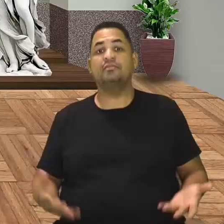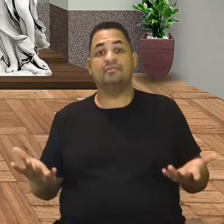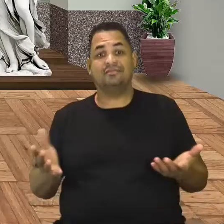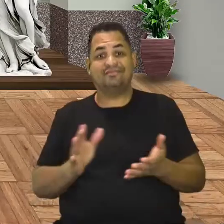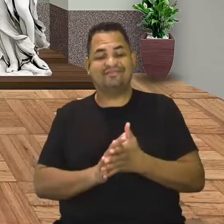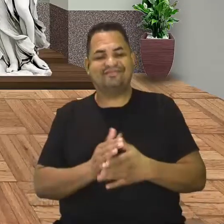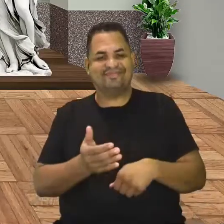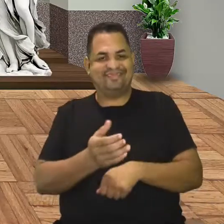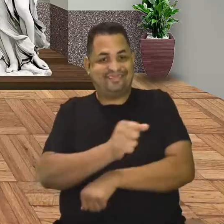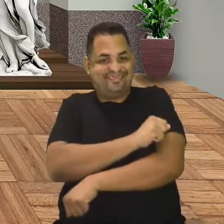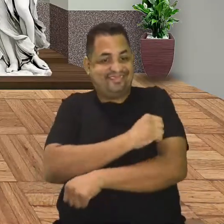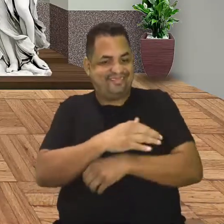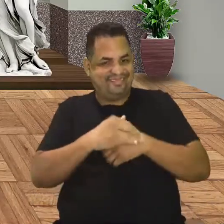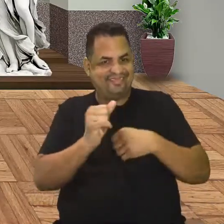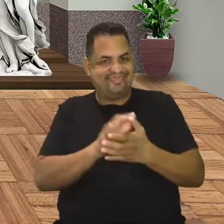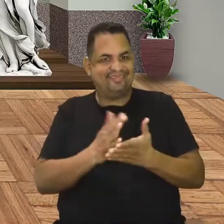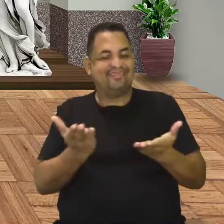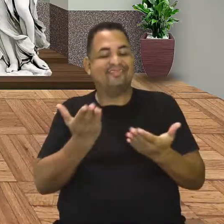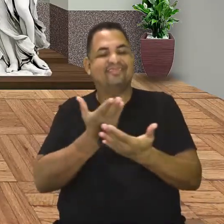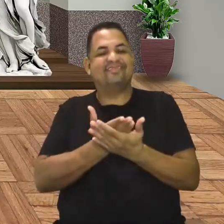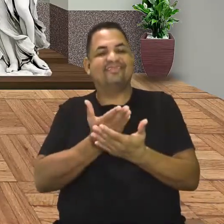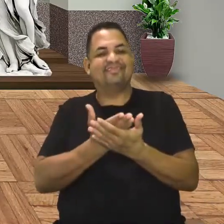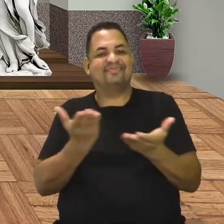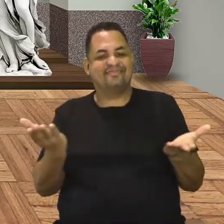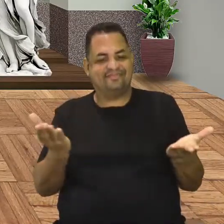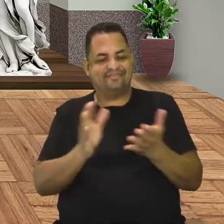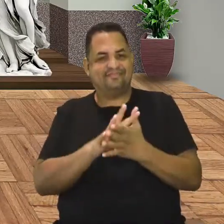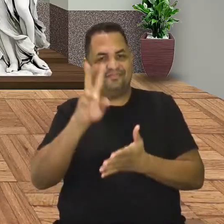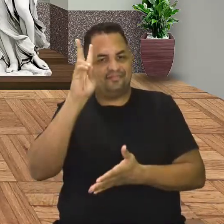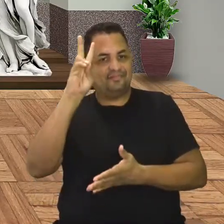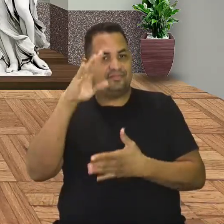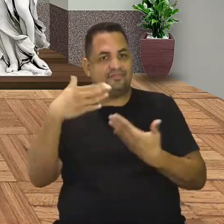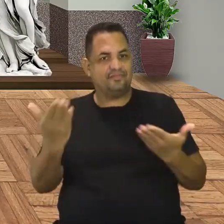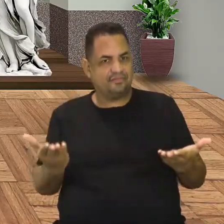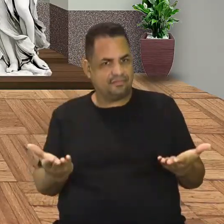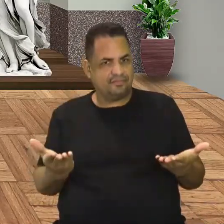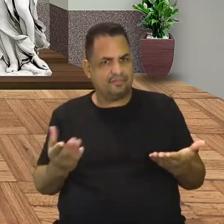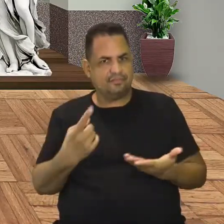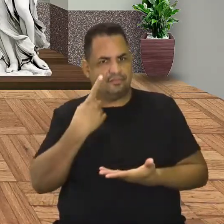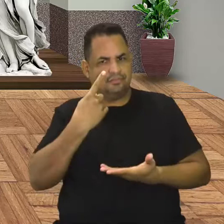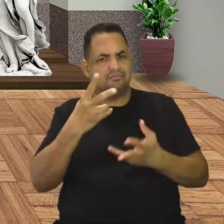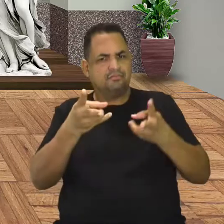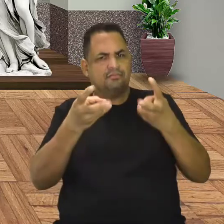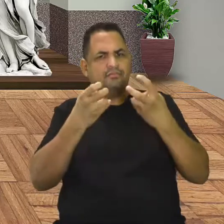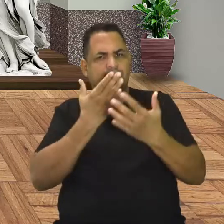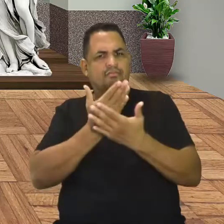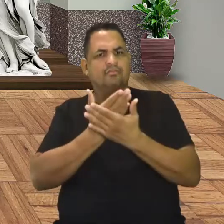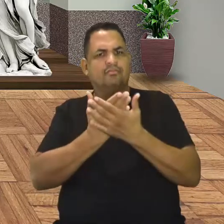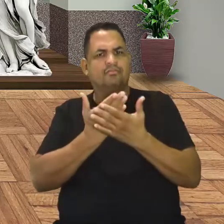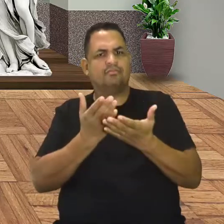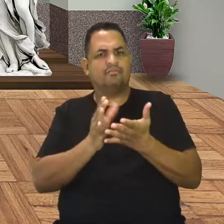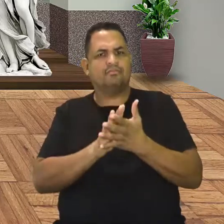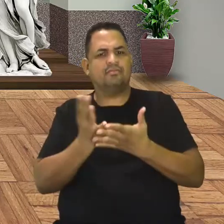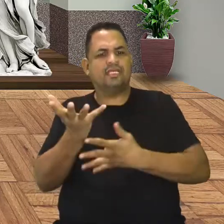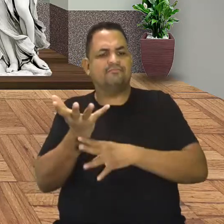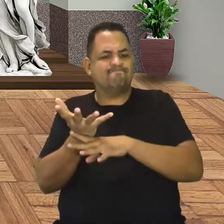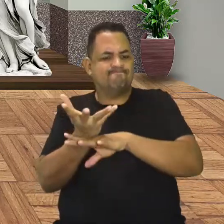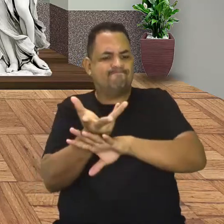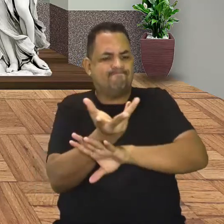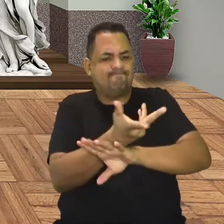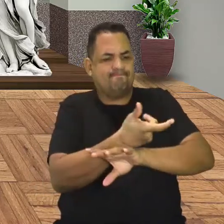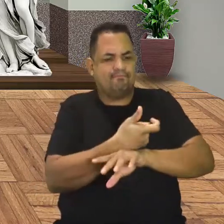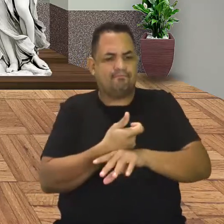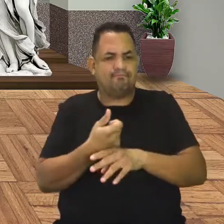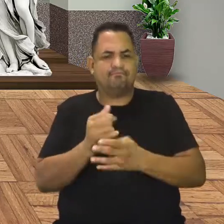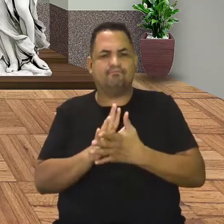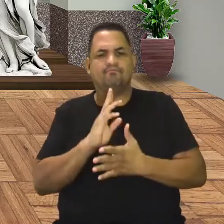E aí, meu querido aluno, chegamos em mais uma aula de História. E vocês estão percebendo que essa aula ela tem uma interdisciplinaridade